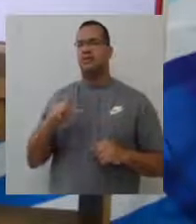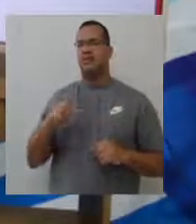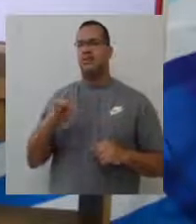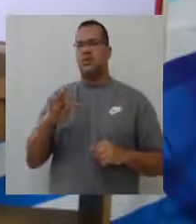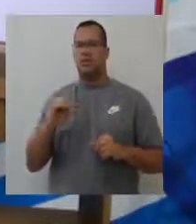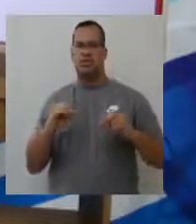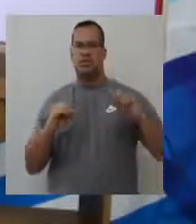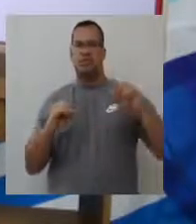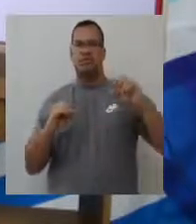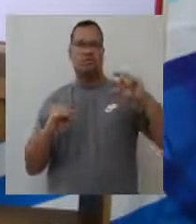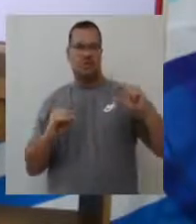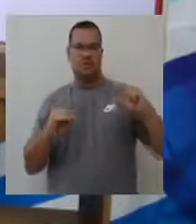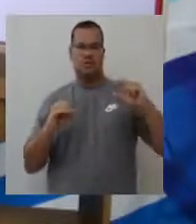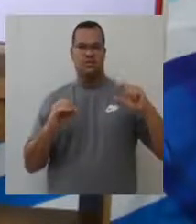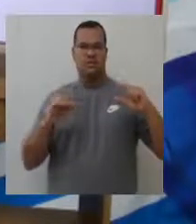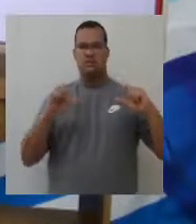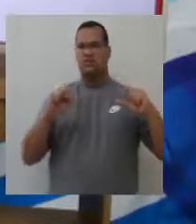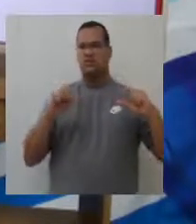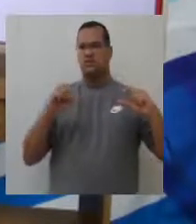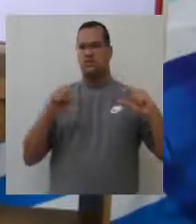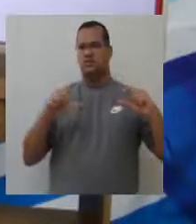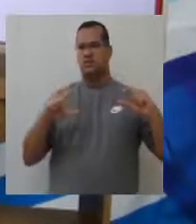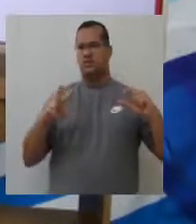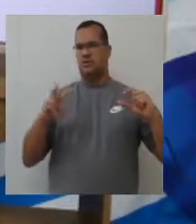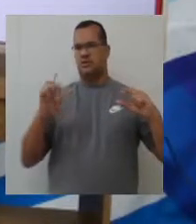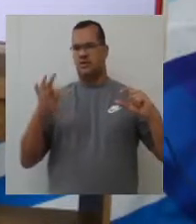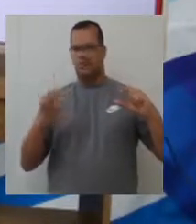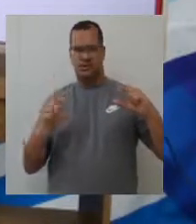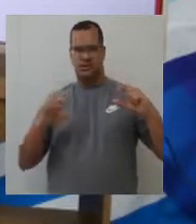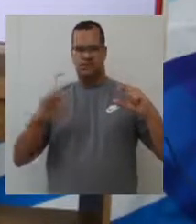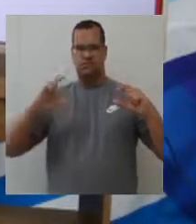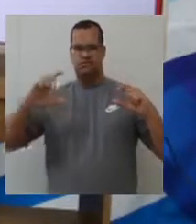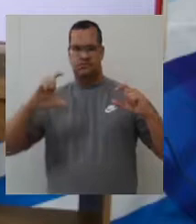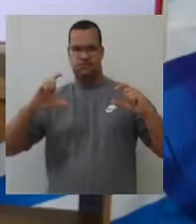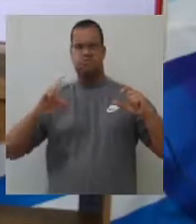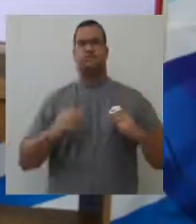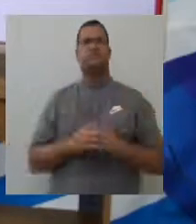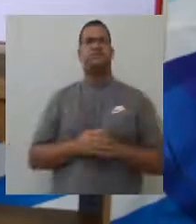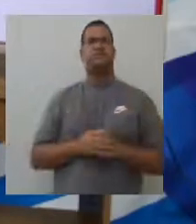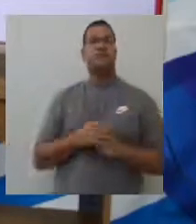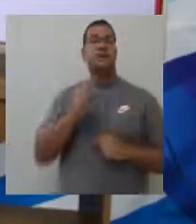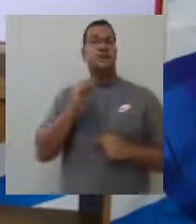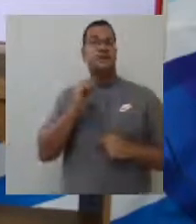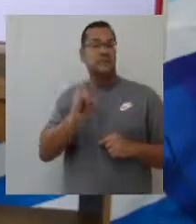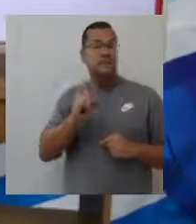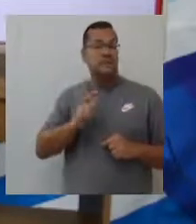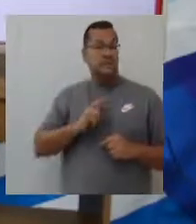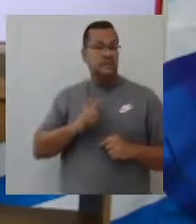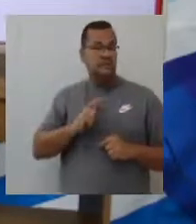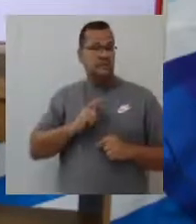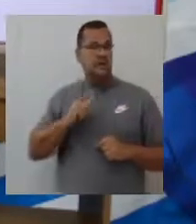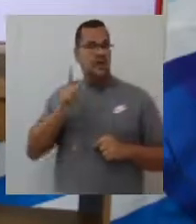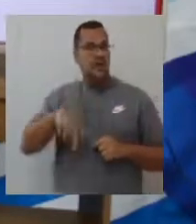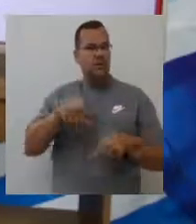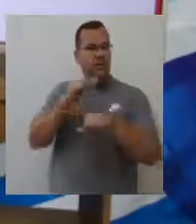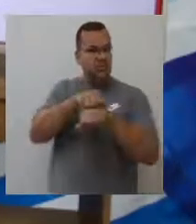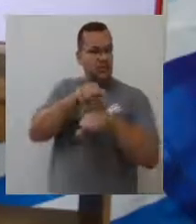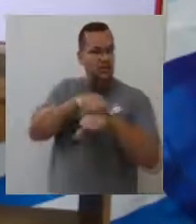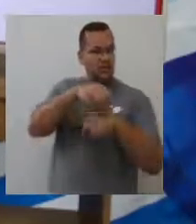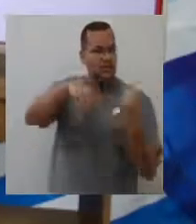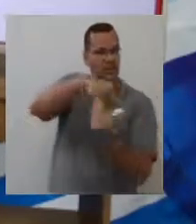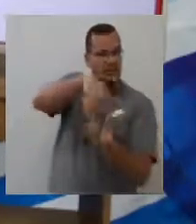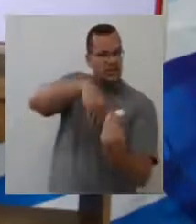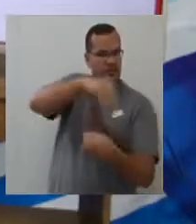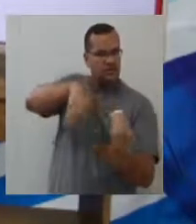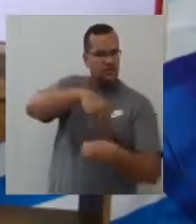quantidade. Solvente é o que está em maior quantidade. Então, se a solução é sólida, é porque o